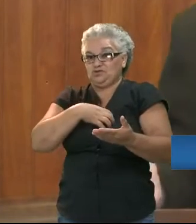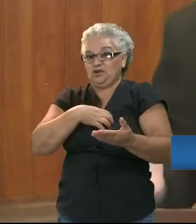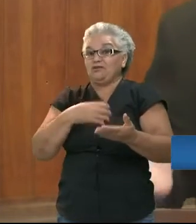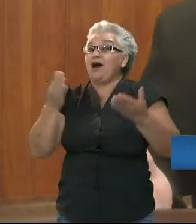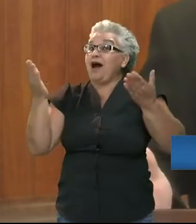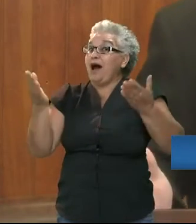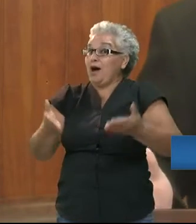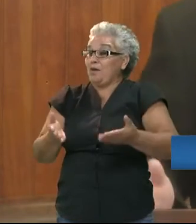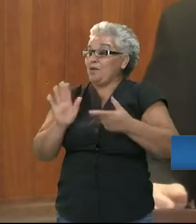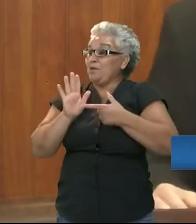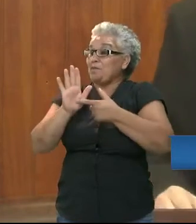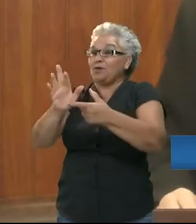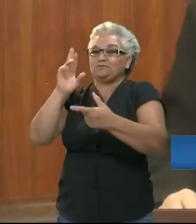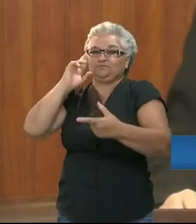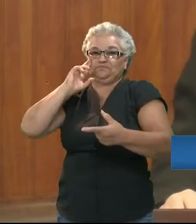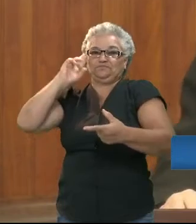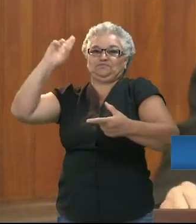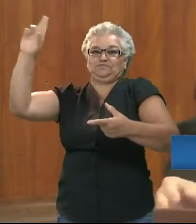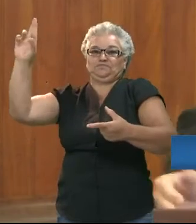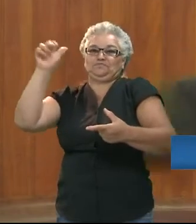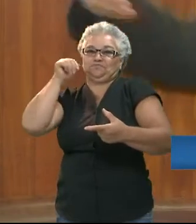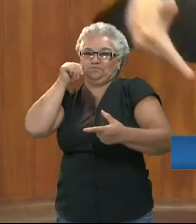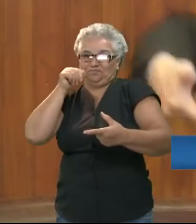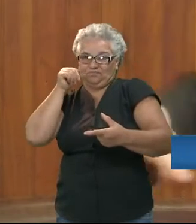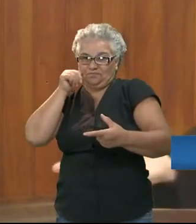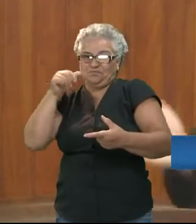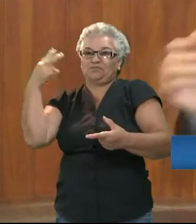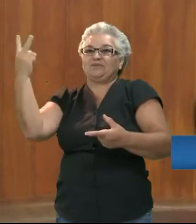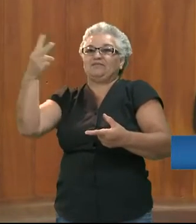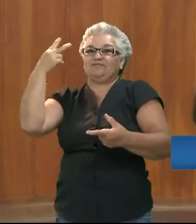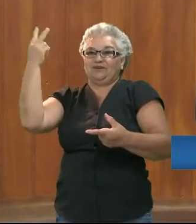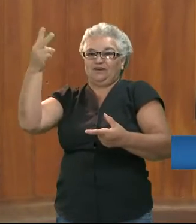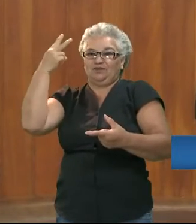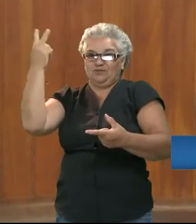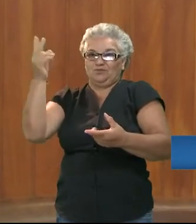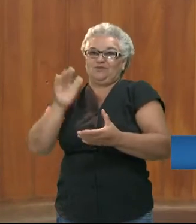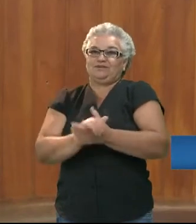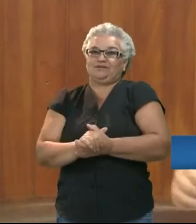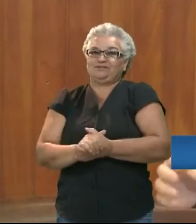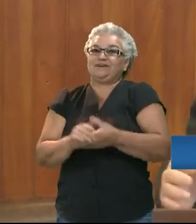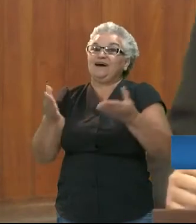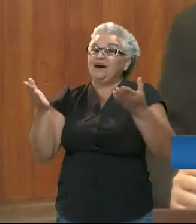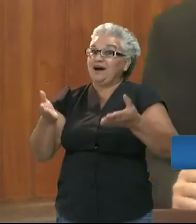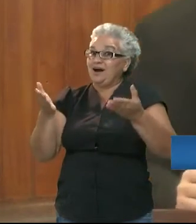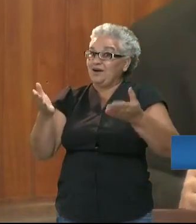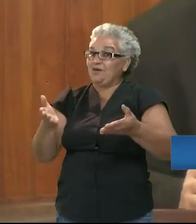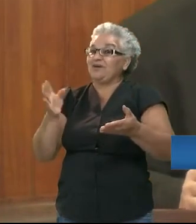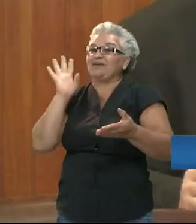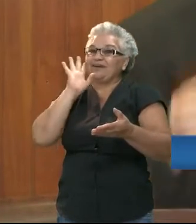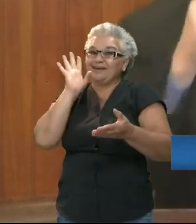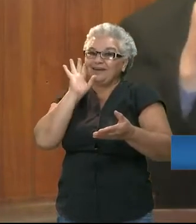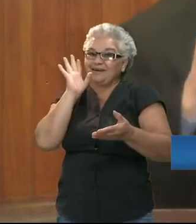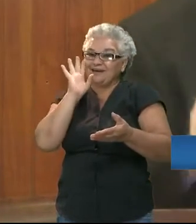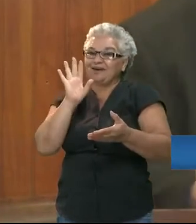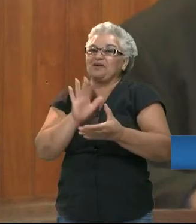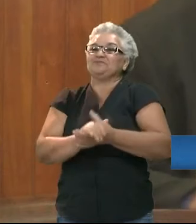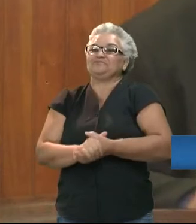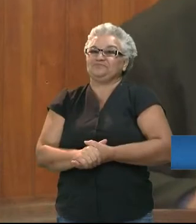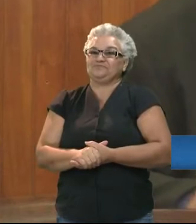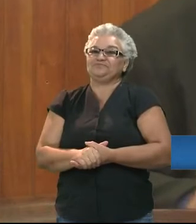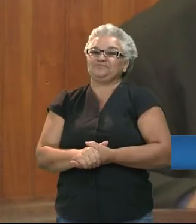senhoras vereadoras. Eu acho que essa é uma fala que era inédita nessa tribuna, e hoje, então, ela se materializa como um